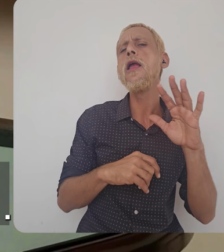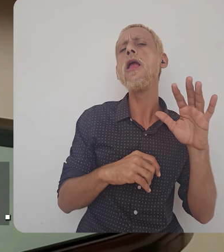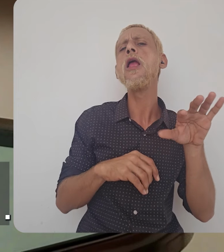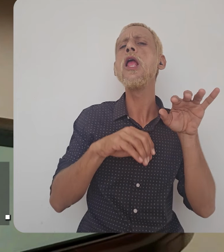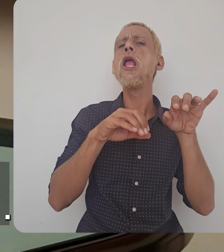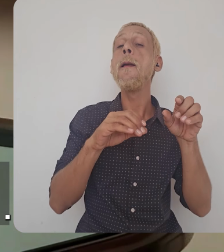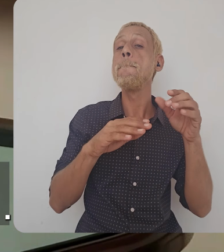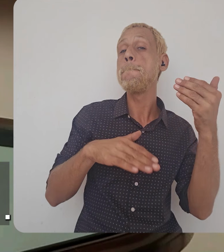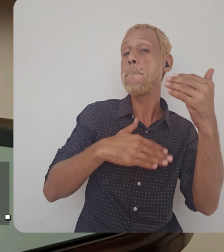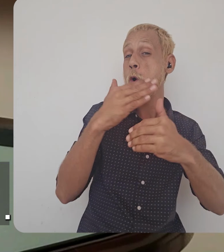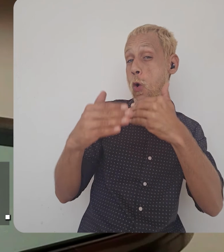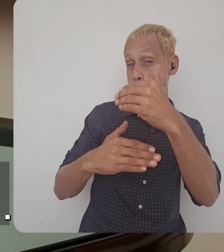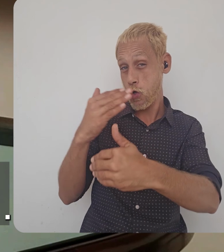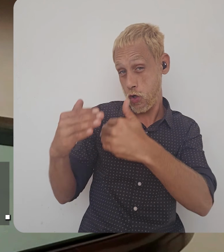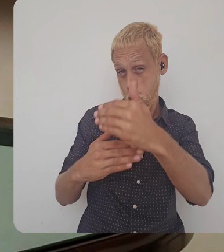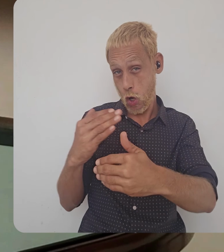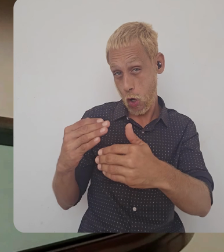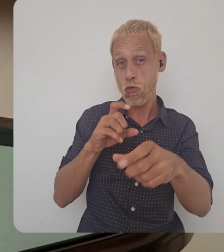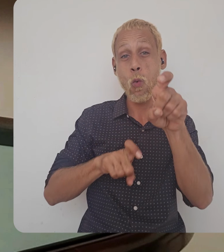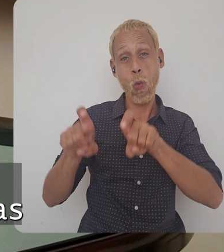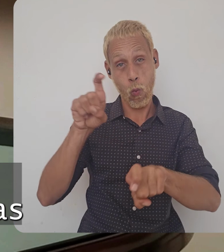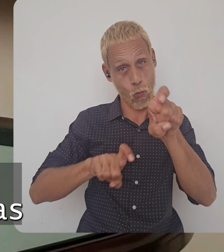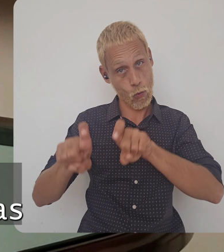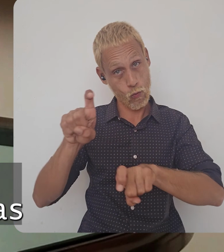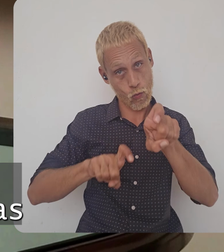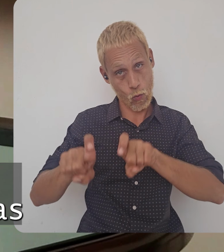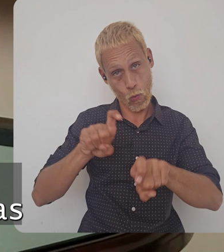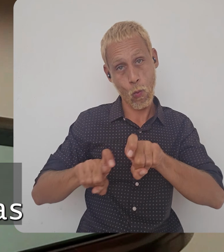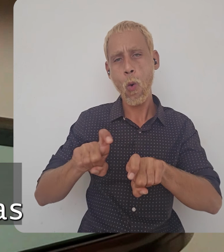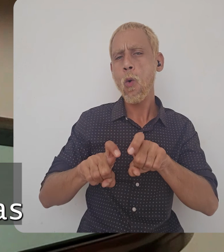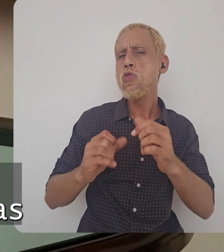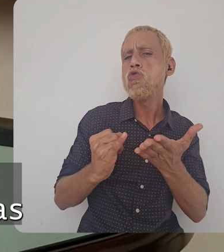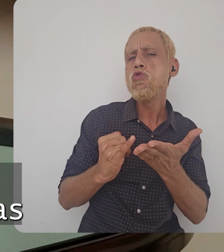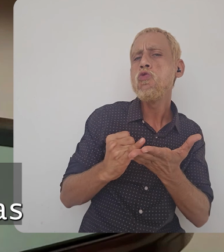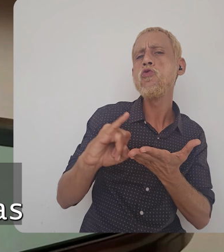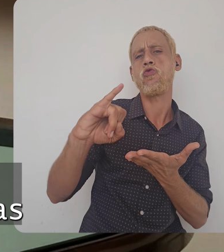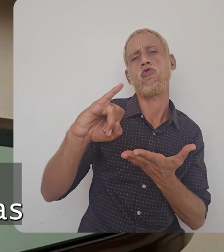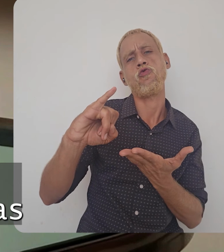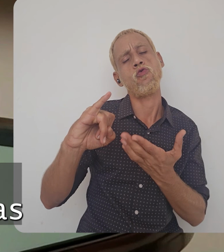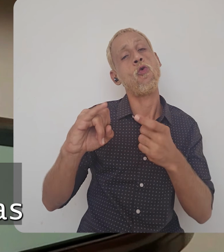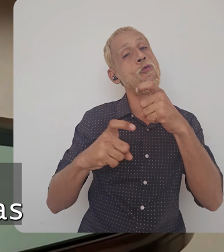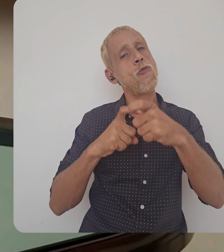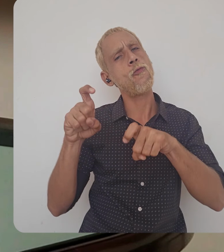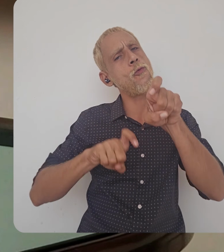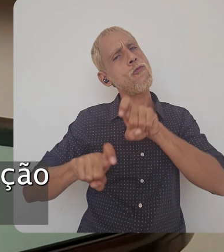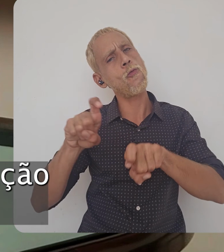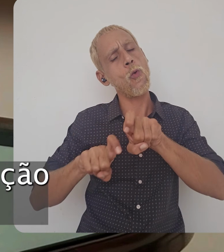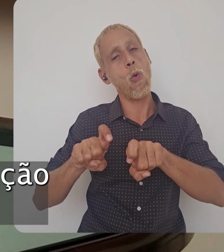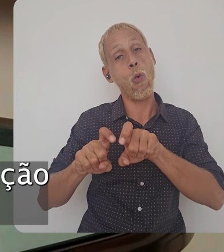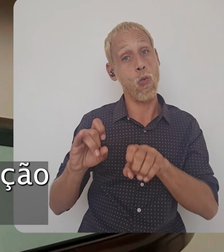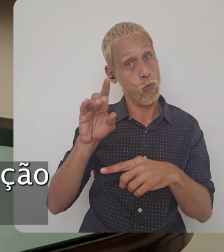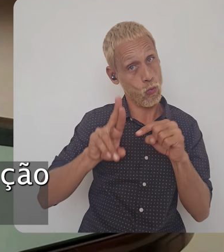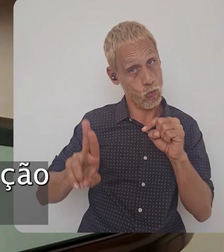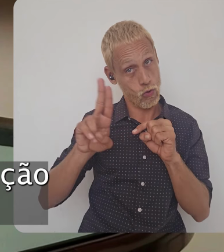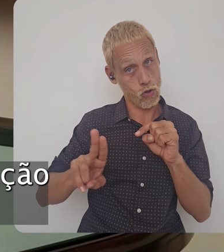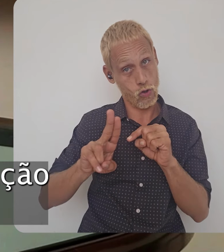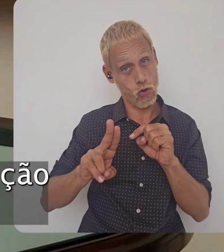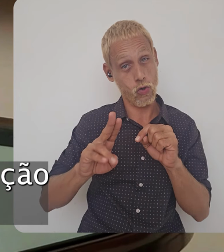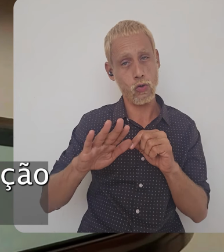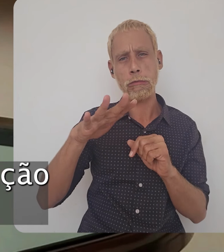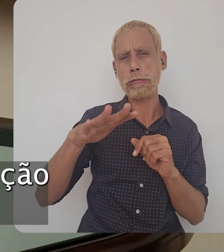houve um processo de informatização. Não era ainda um suprassumo da informática, mas já iniciou esse processo